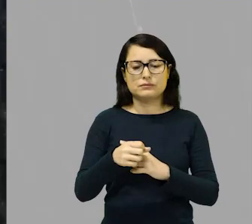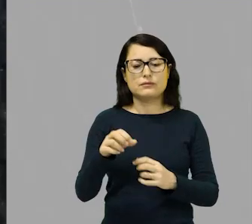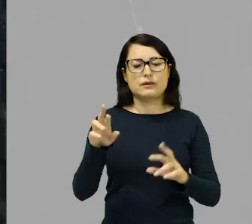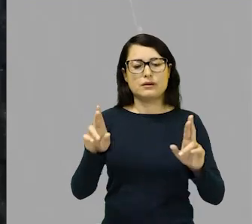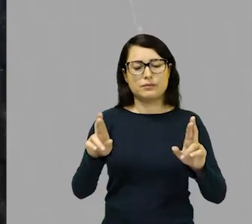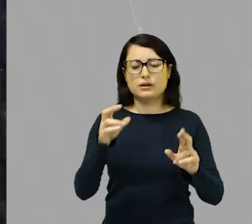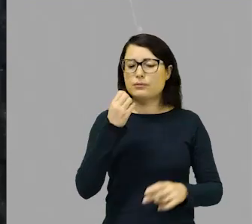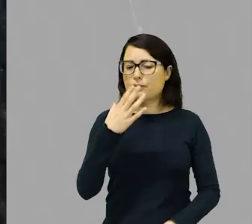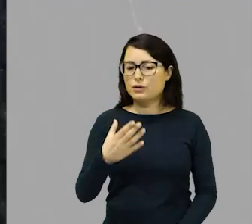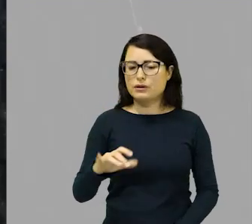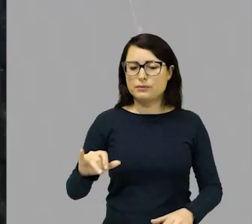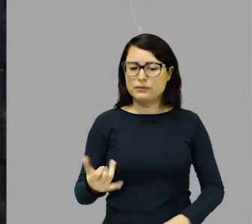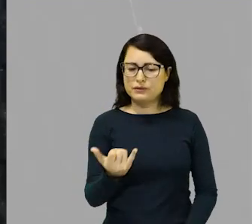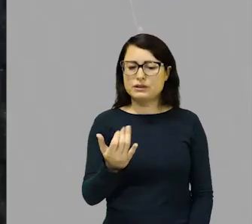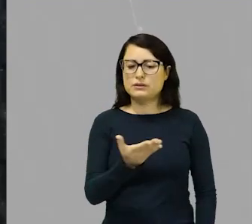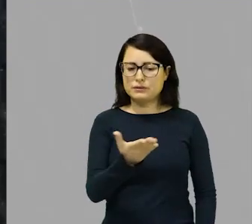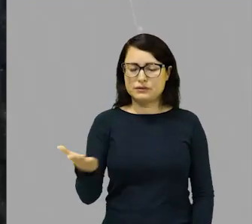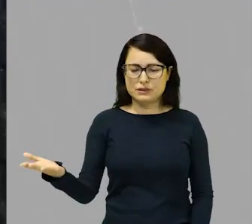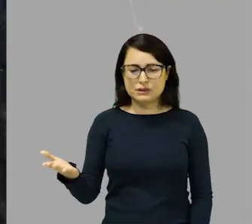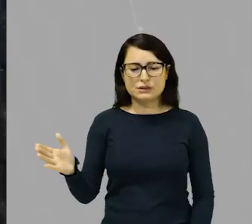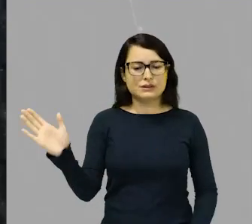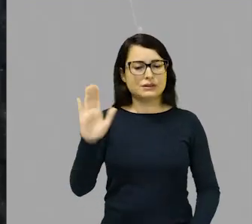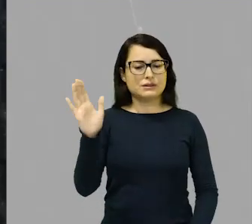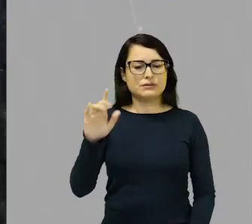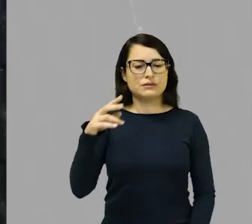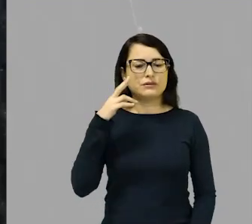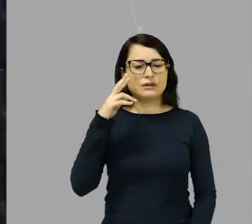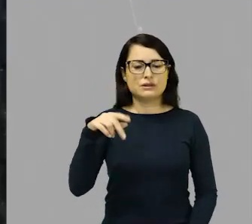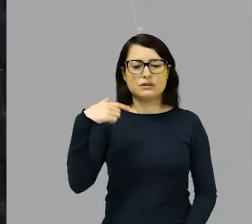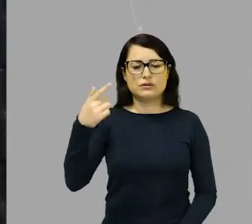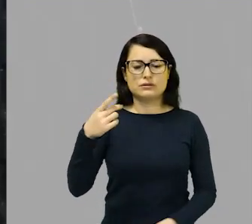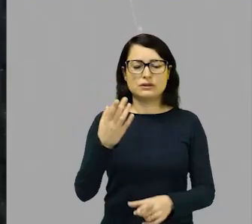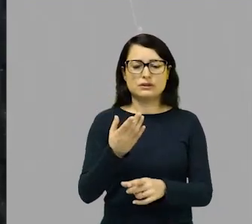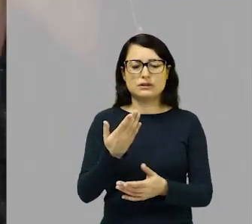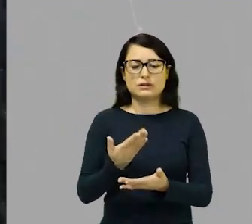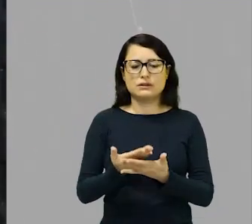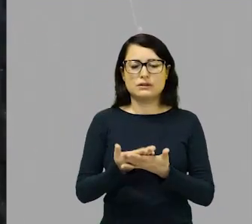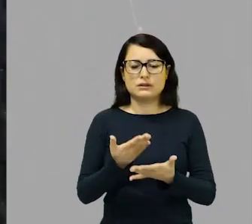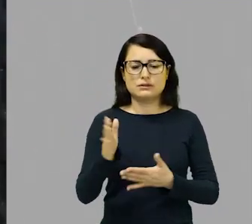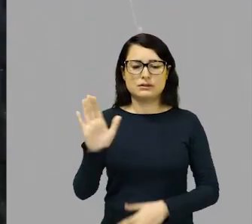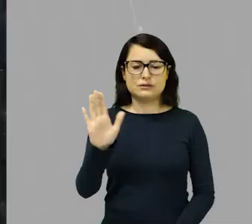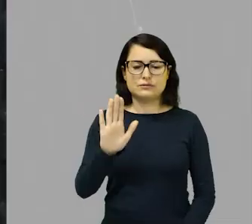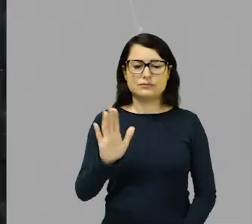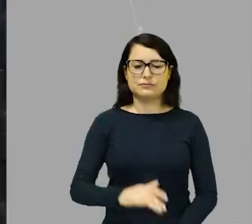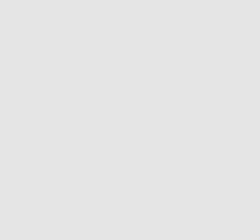Espero que tenha sido boa e proveitosa para vocês. E a gente se vê numa próxima aula. Tchau, tchau.